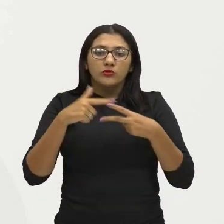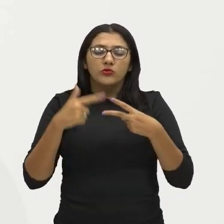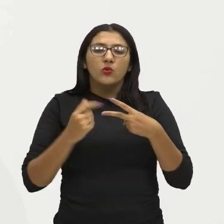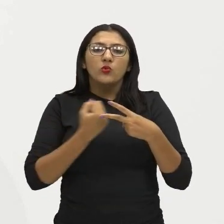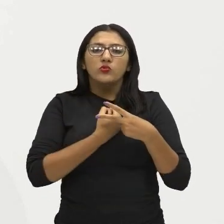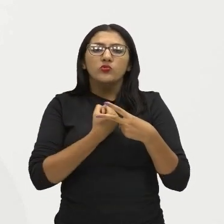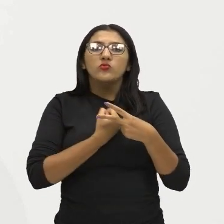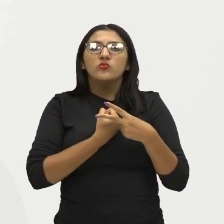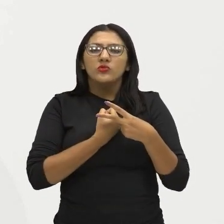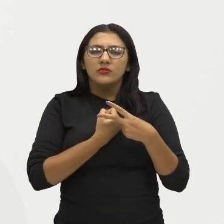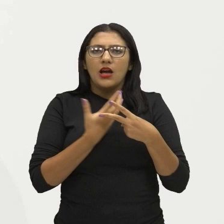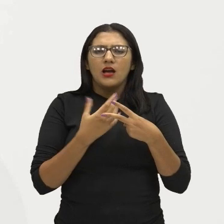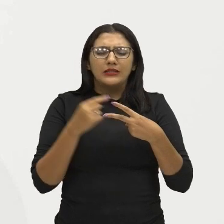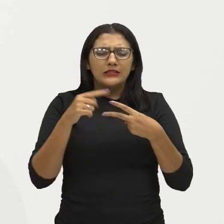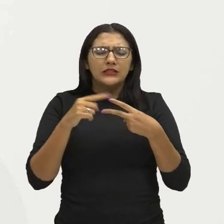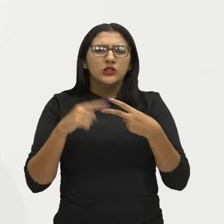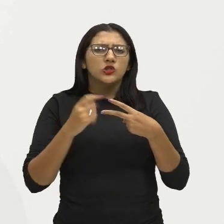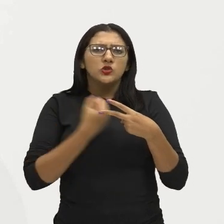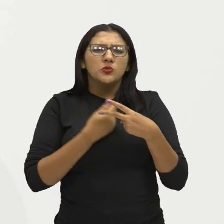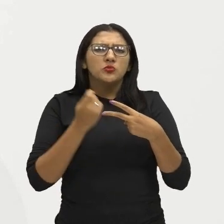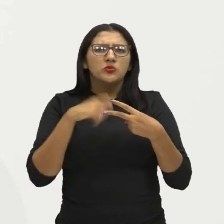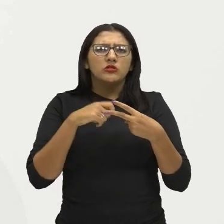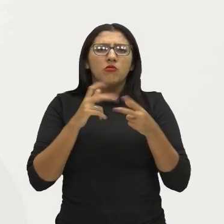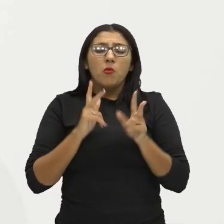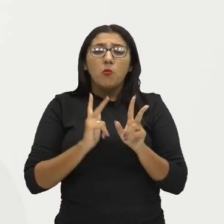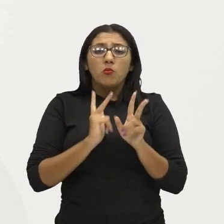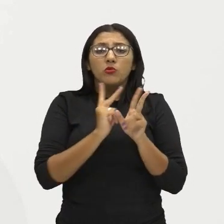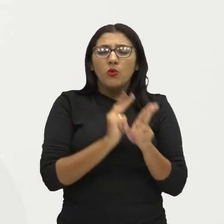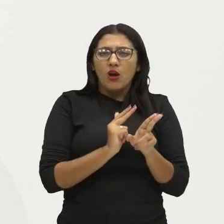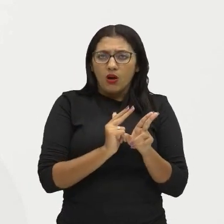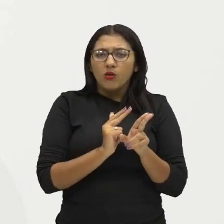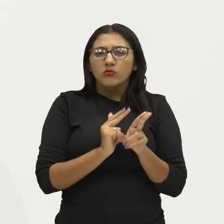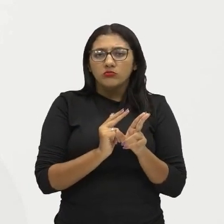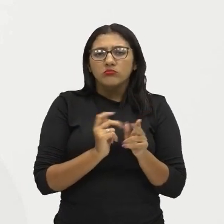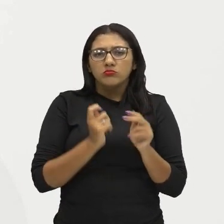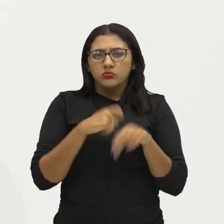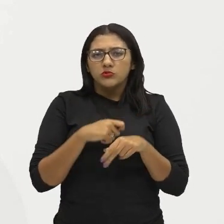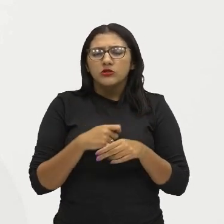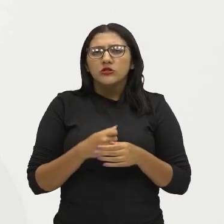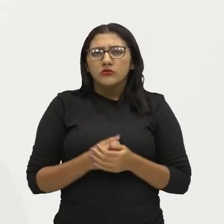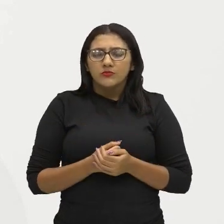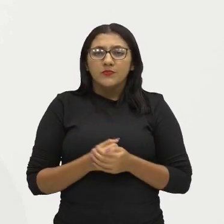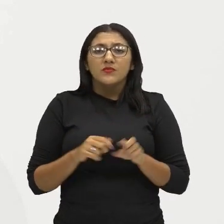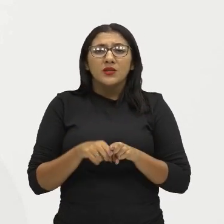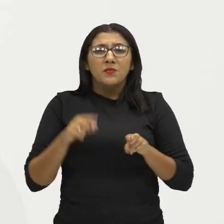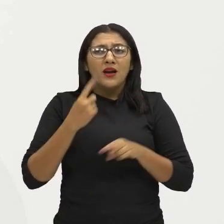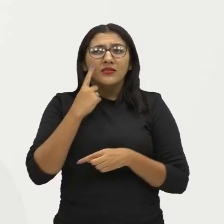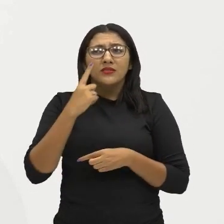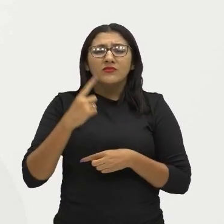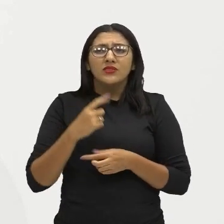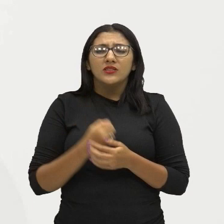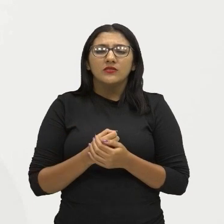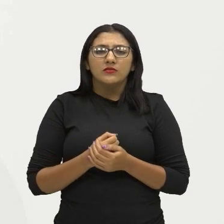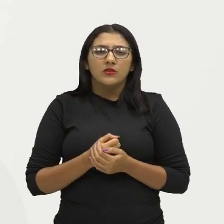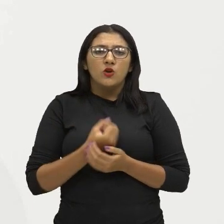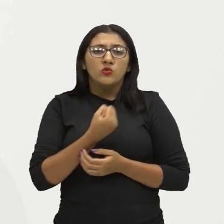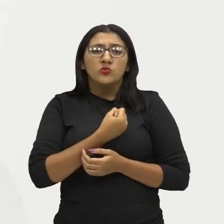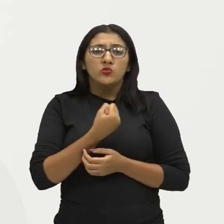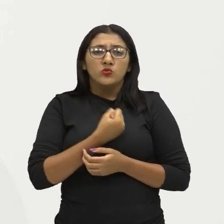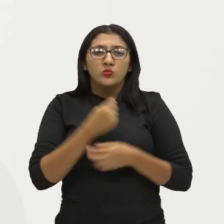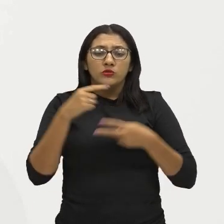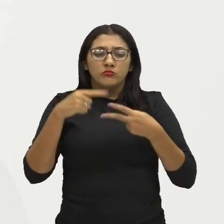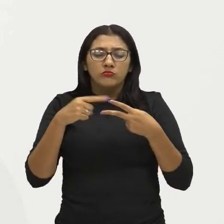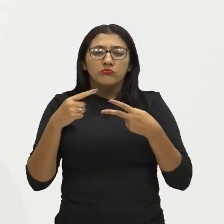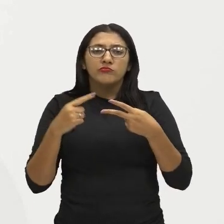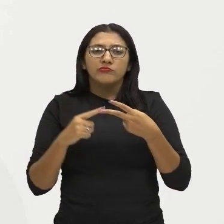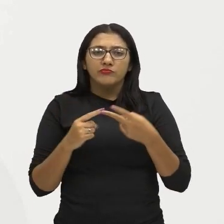Opa, esses números poderiam ser iguais, né? Ó, tá aqui. Mas ele fala números, então